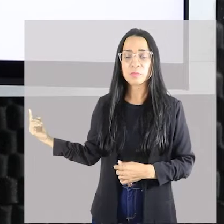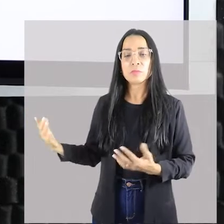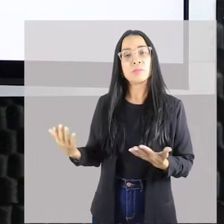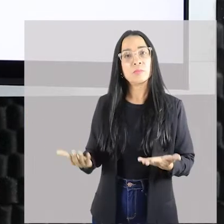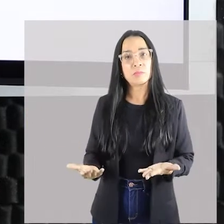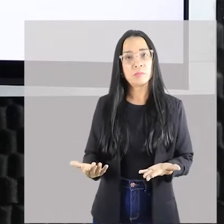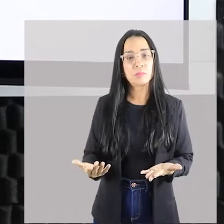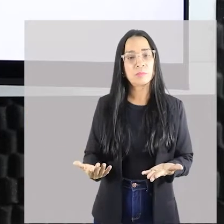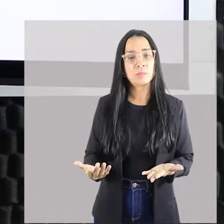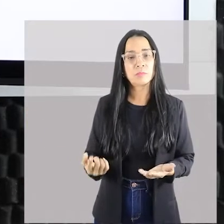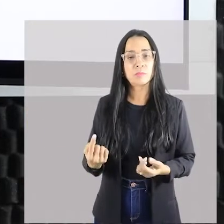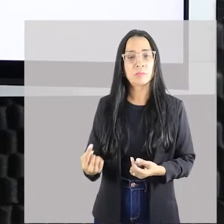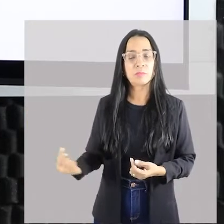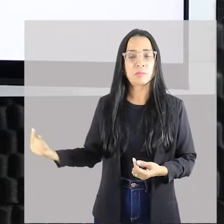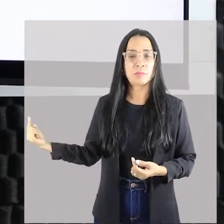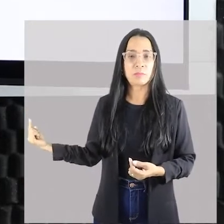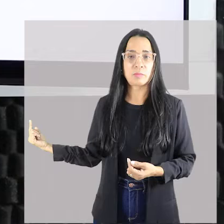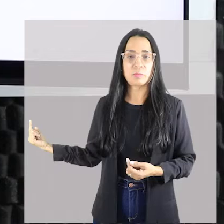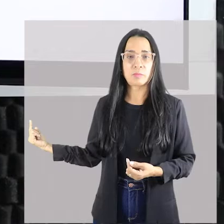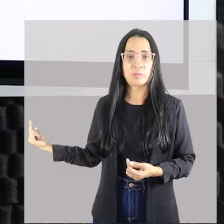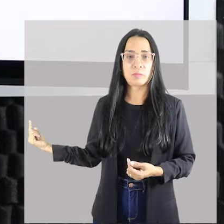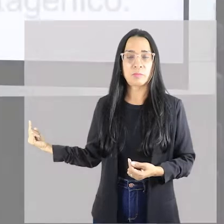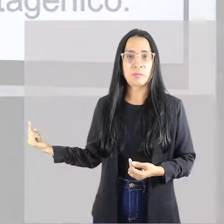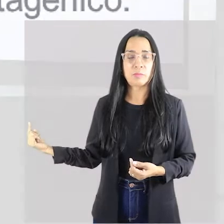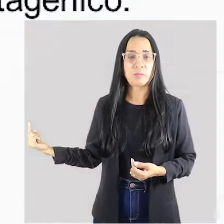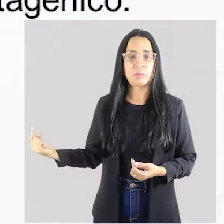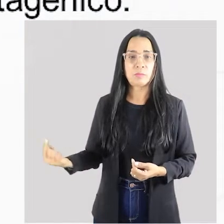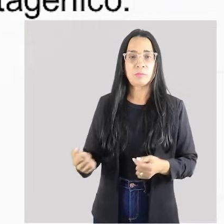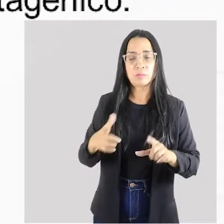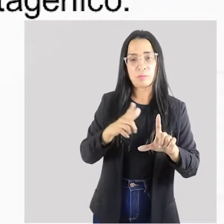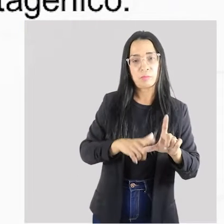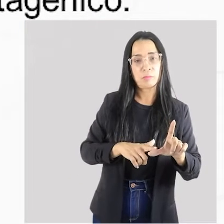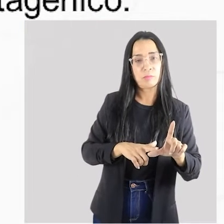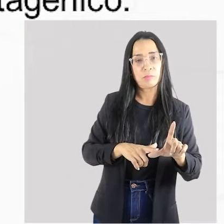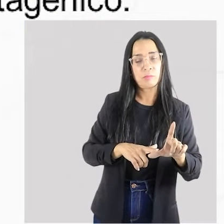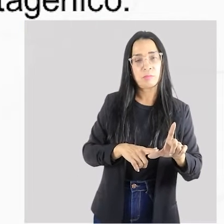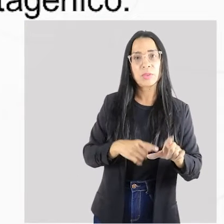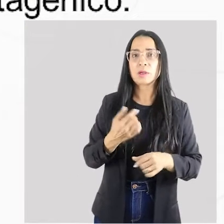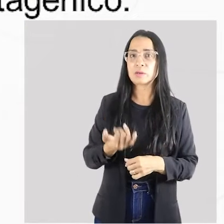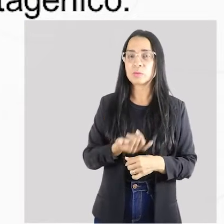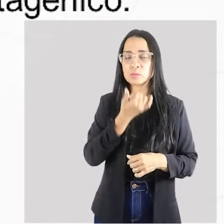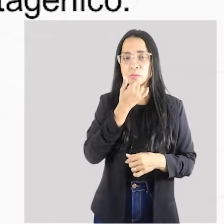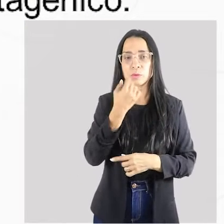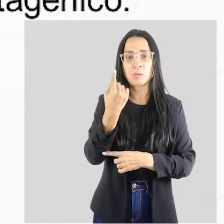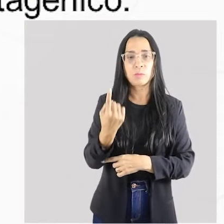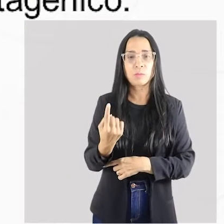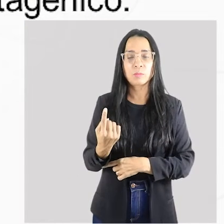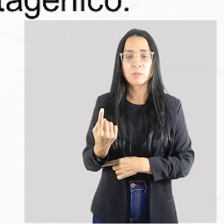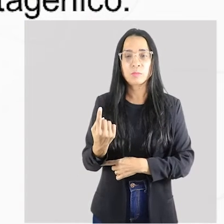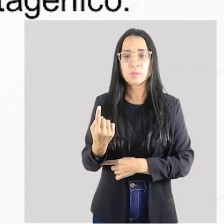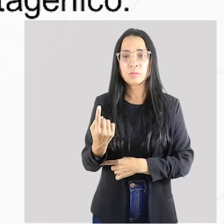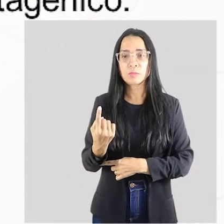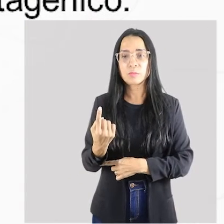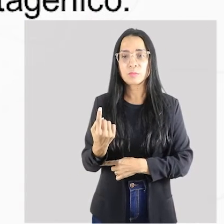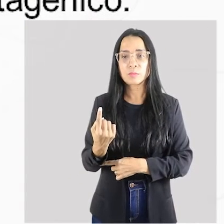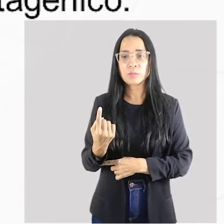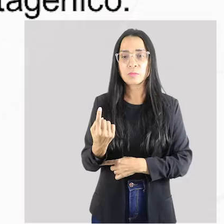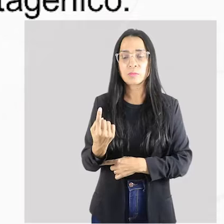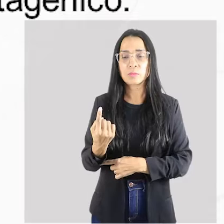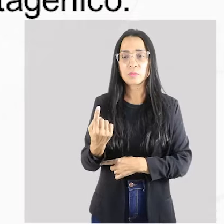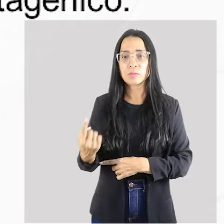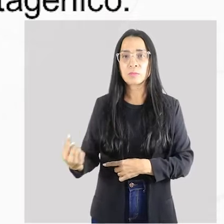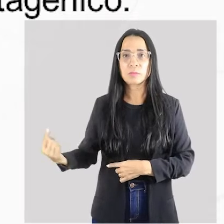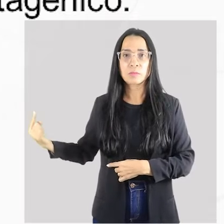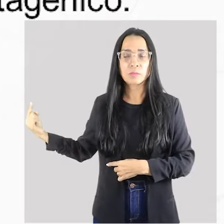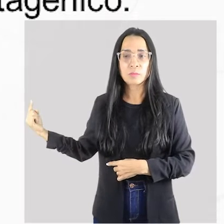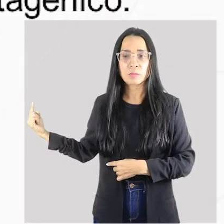futuras. Assinale as afirmações corretas. Vamos analisar aqui, ó. 1. Mutações são modificações bruscas